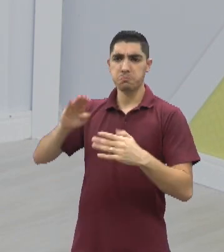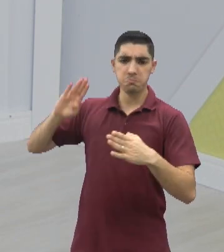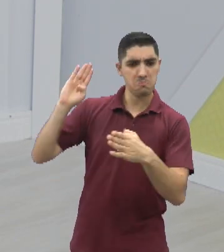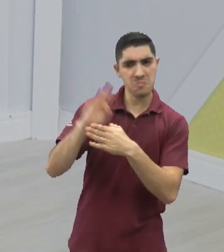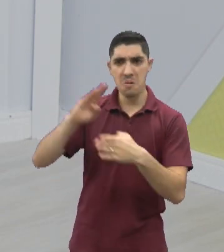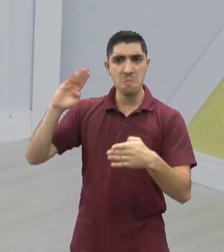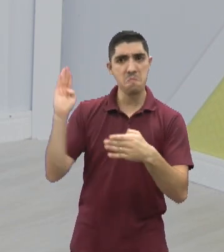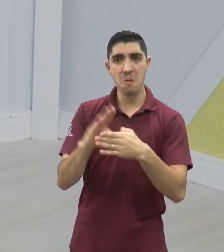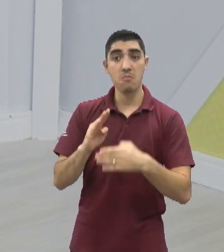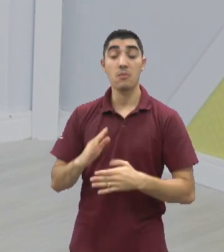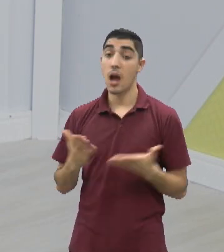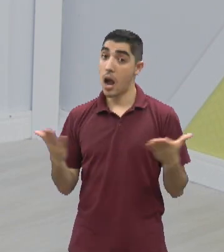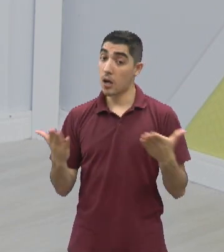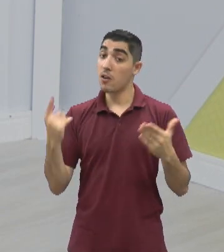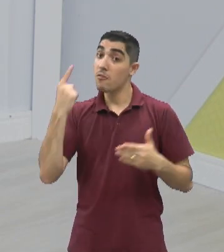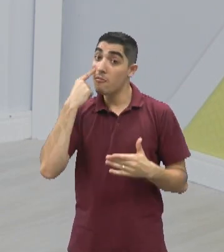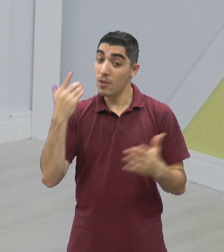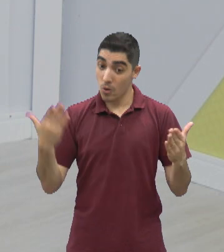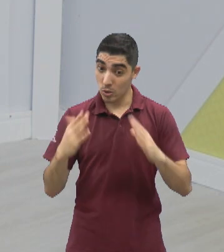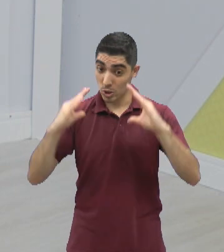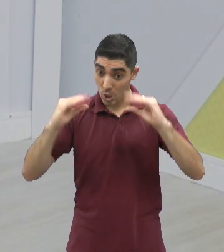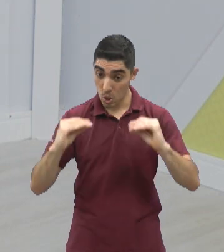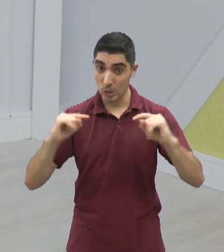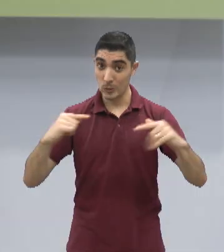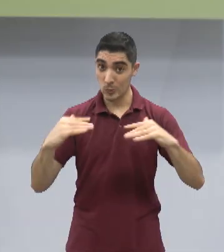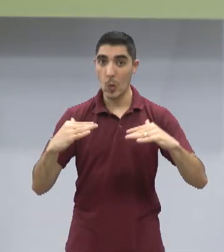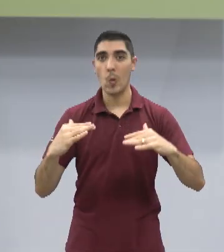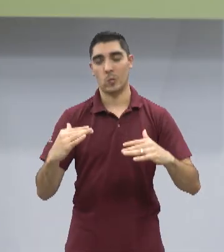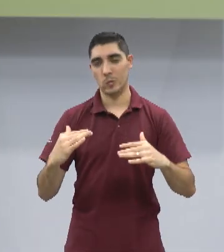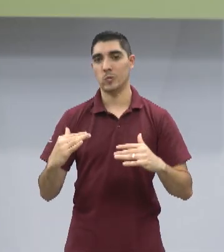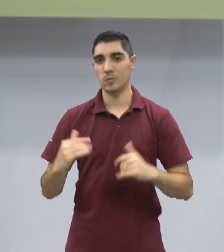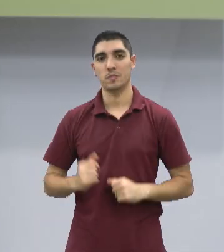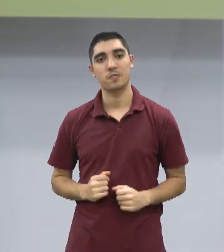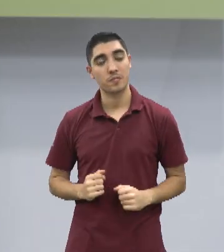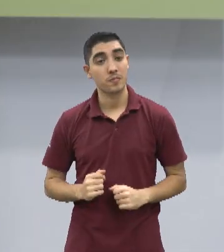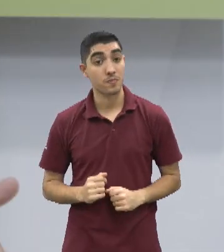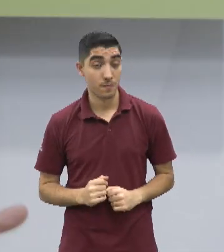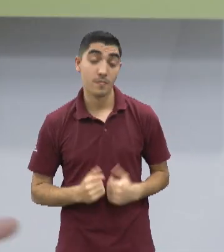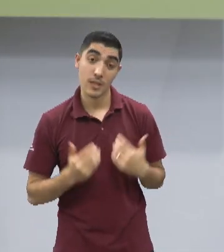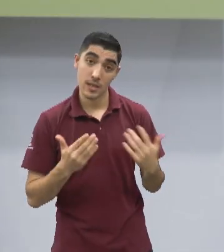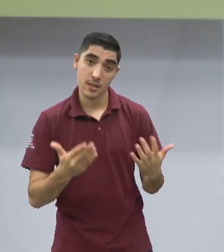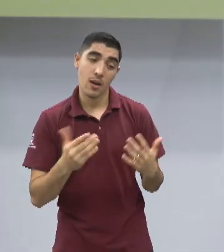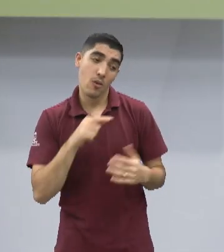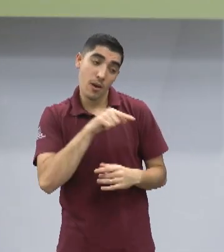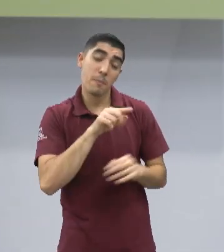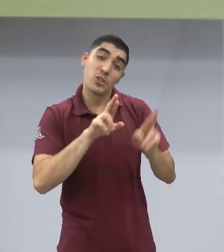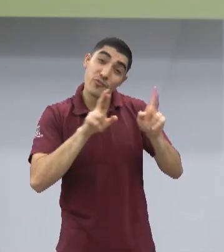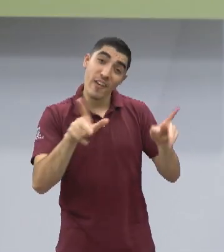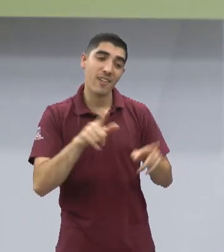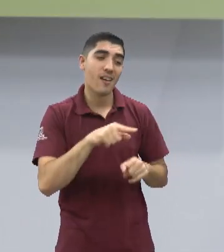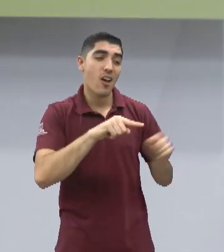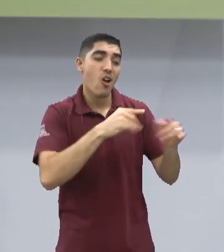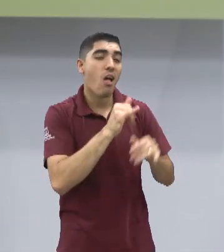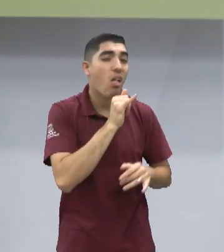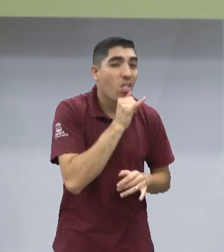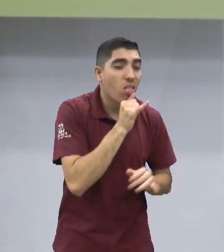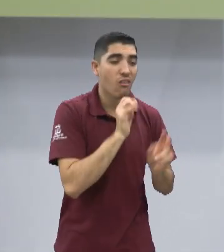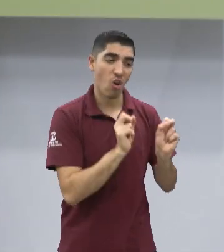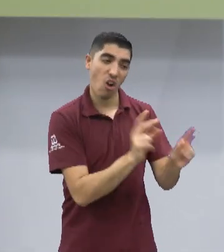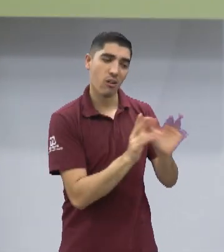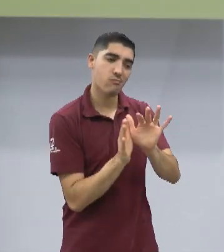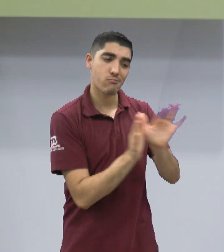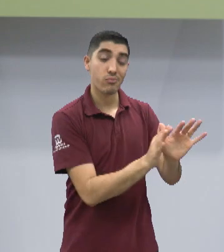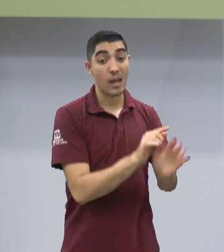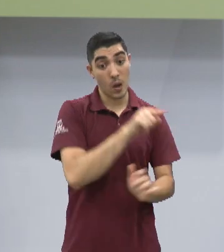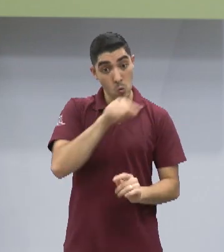vê se consegue colocar em prática hoje contra essa forte equipe do Minas. É aquela velha história, né? Treino é treino e jogo é jogo. E jogo treino é jogo treino. Então,